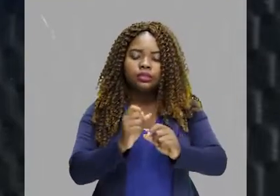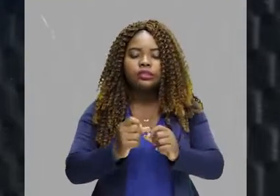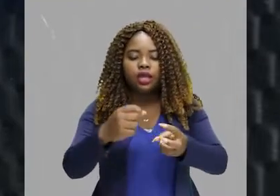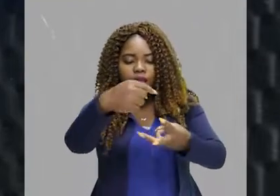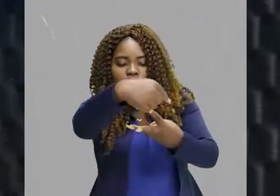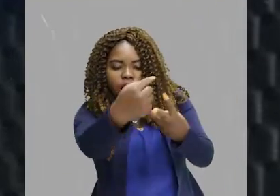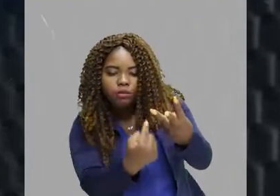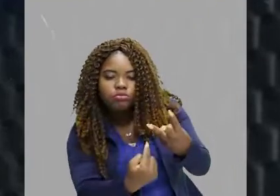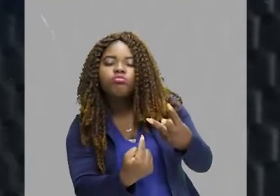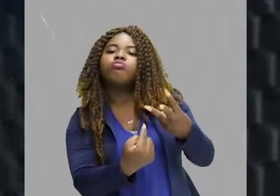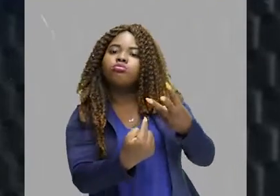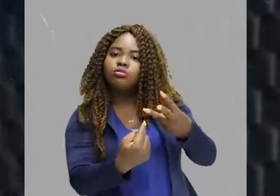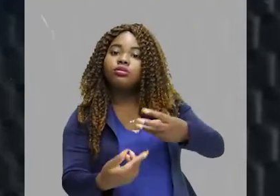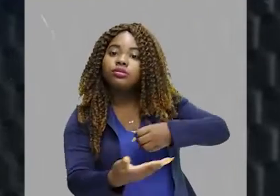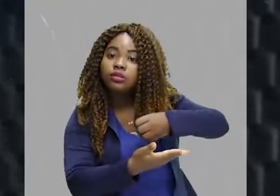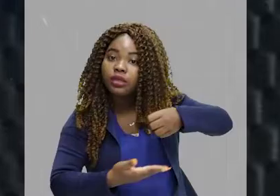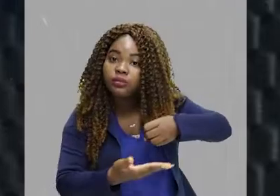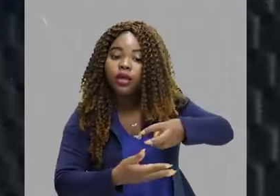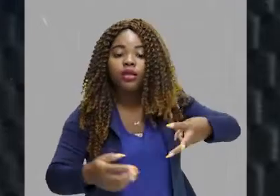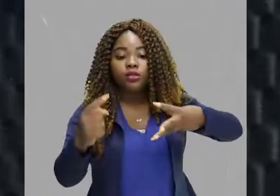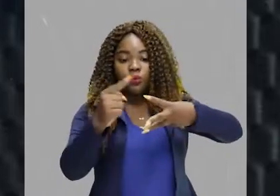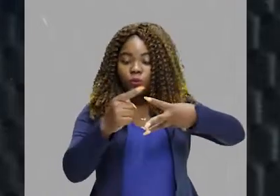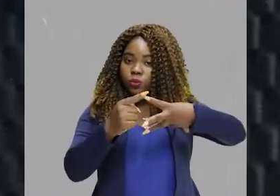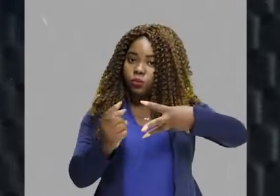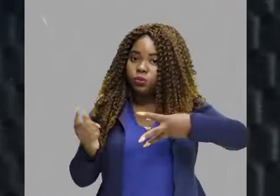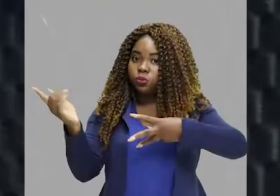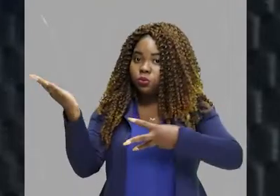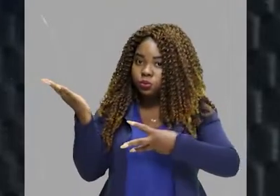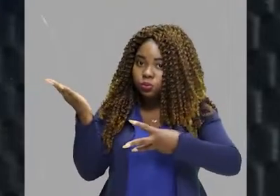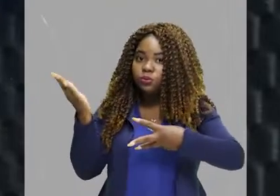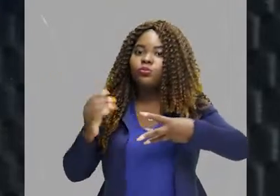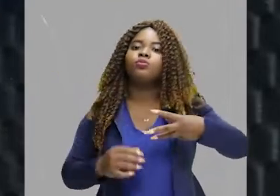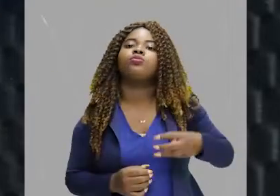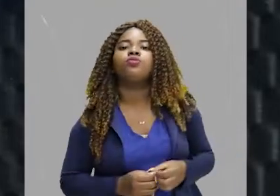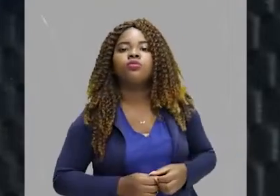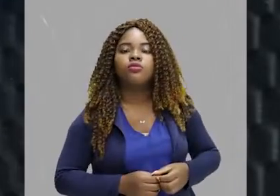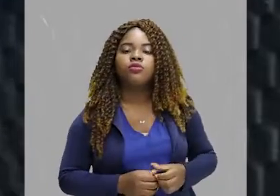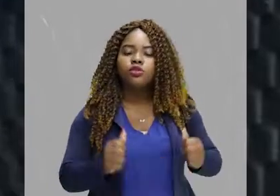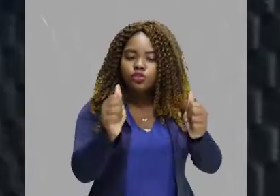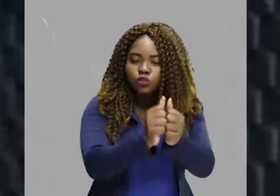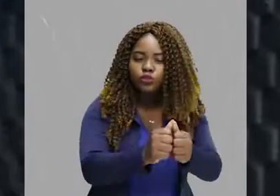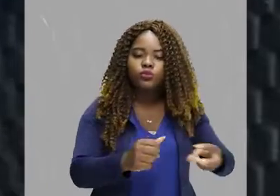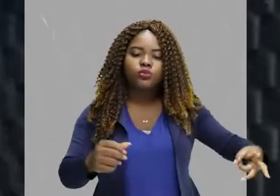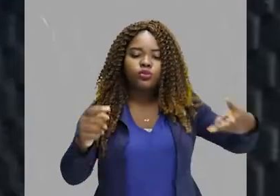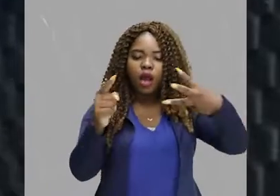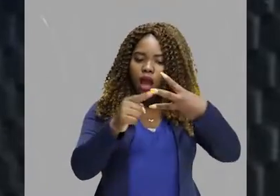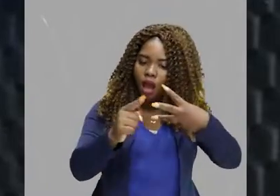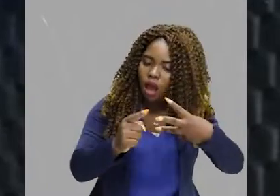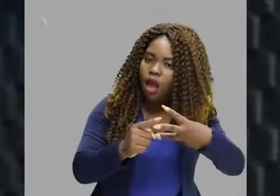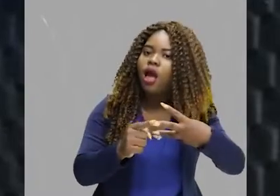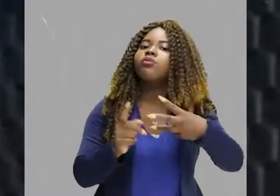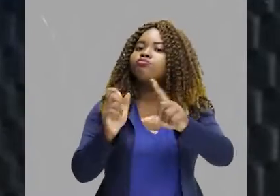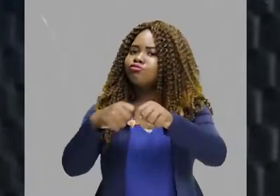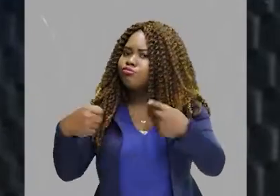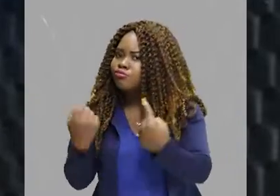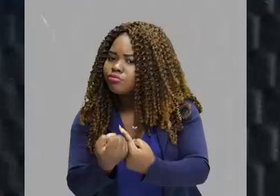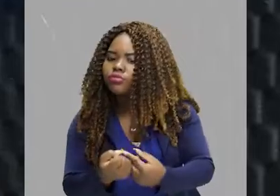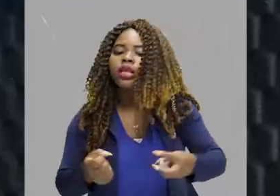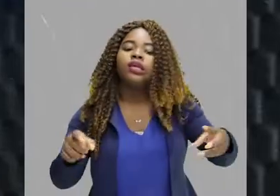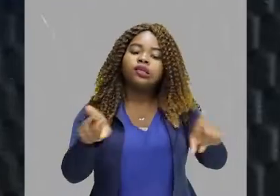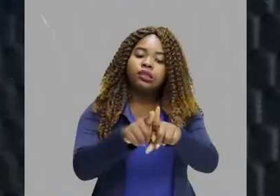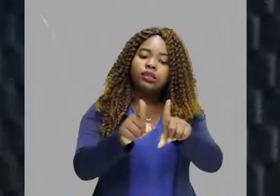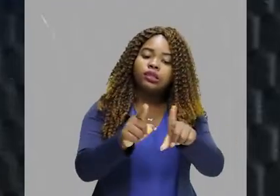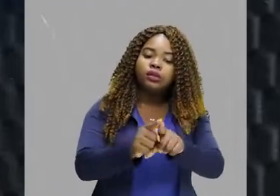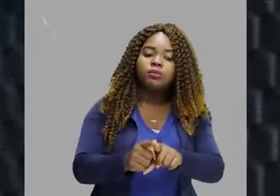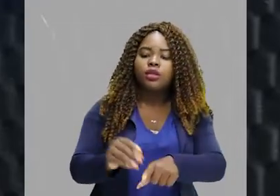pilares. Desenvolvimento econômico, acompanhado do desenvolvimento social, que também está acompanhado